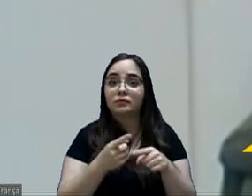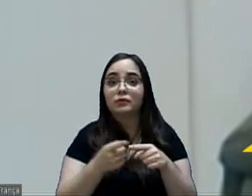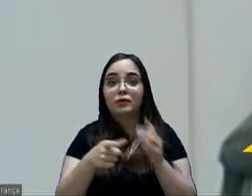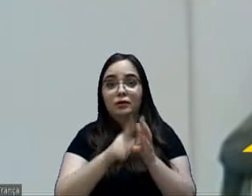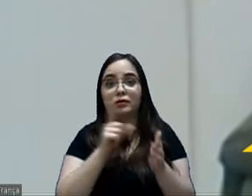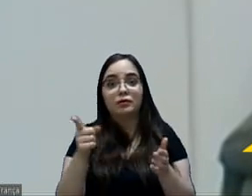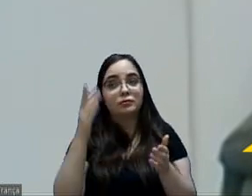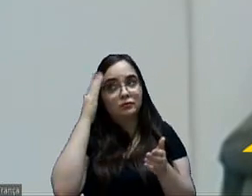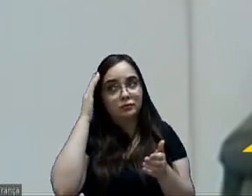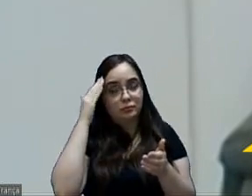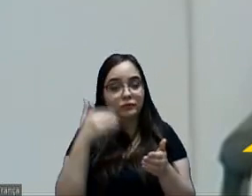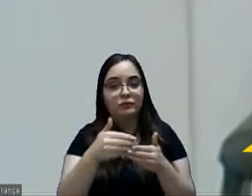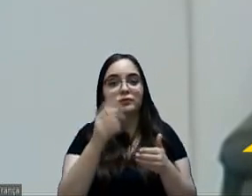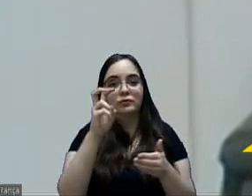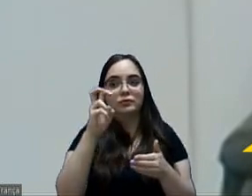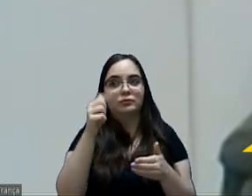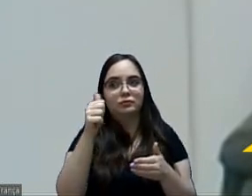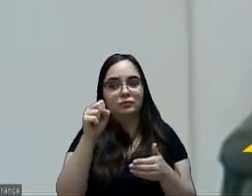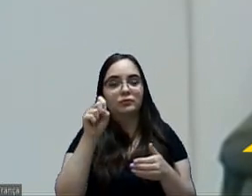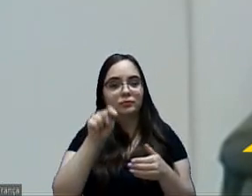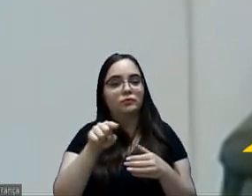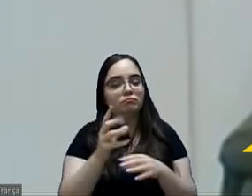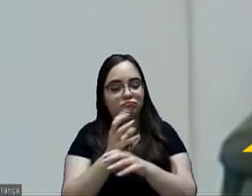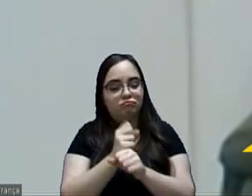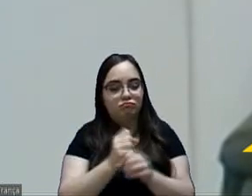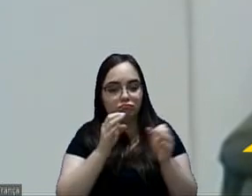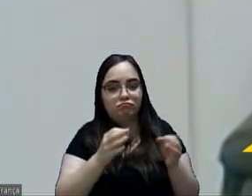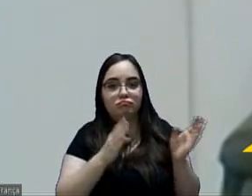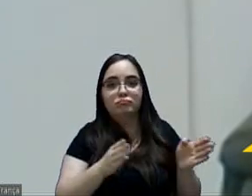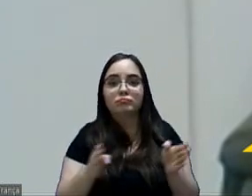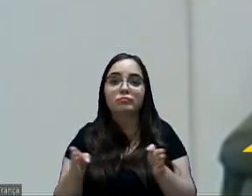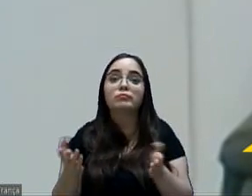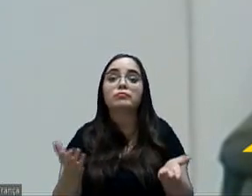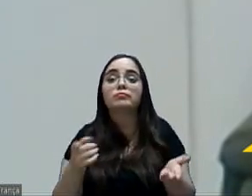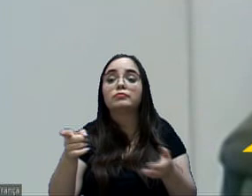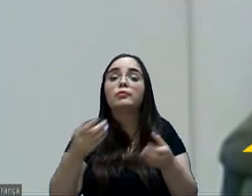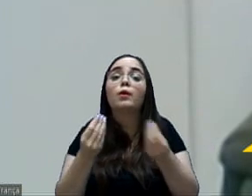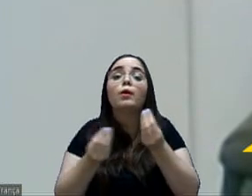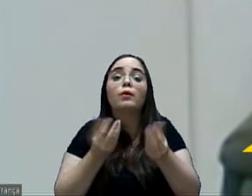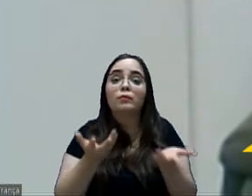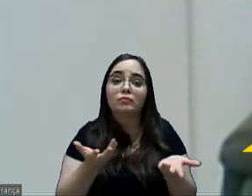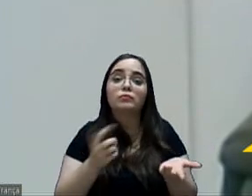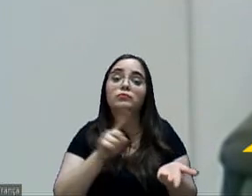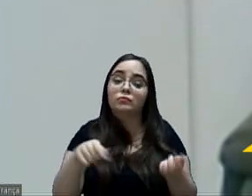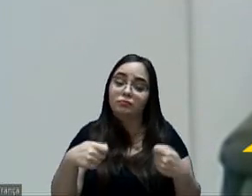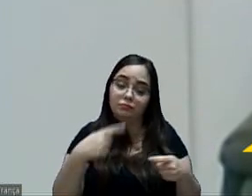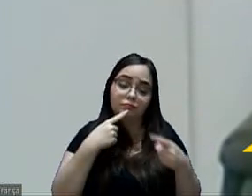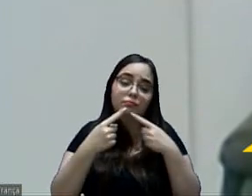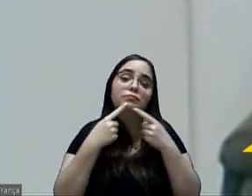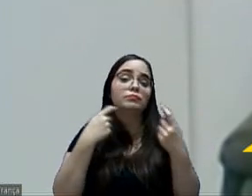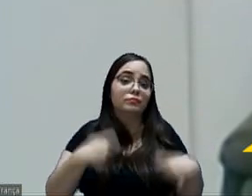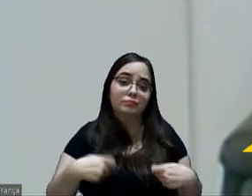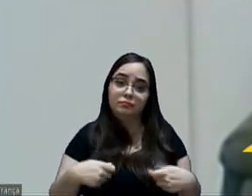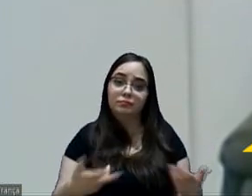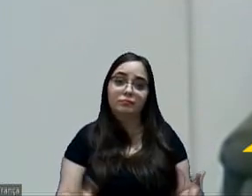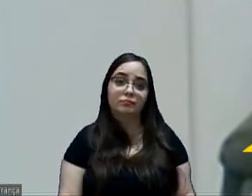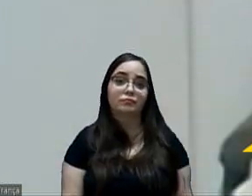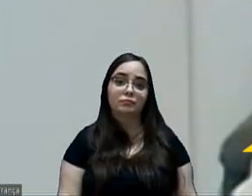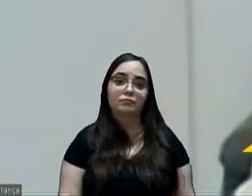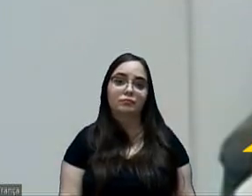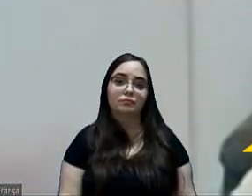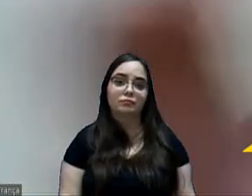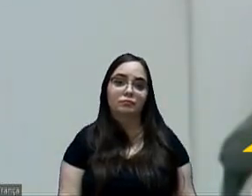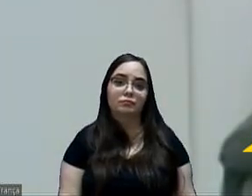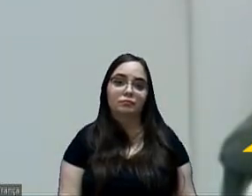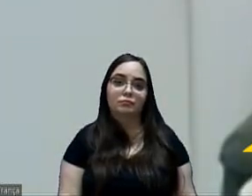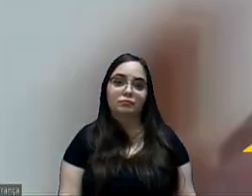previsto, é um dinheiro que já foi aprovado, que eles contam no orçamento. Essa discussão precisa ser feita. Não estou aqui discutindo